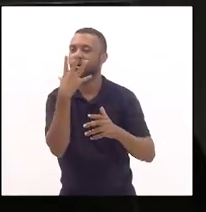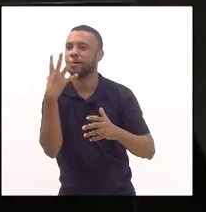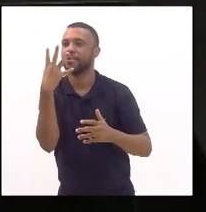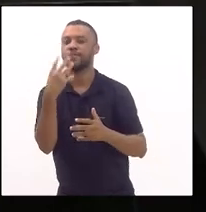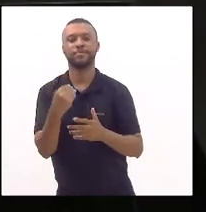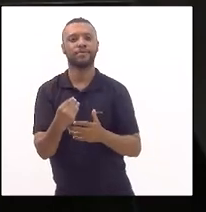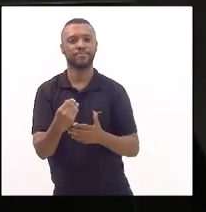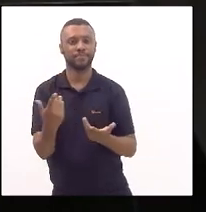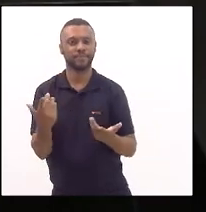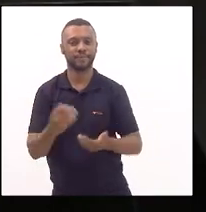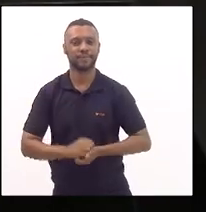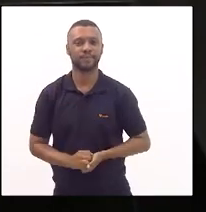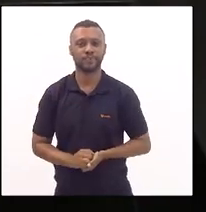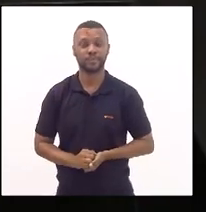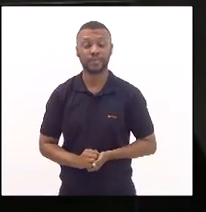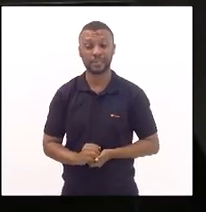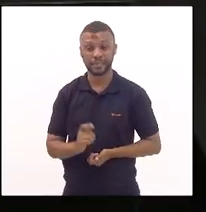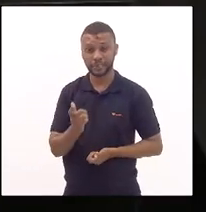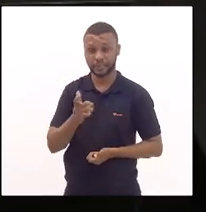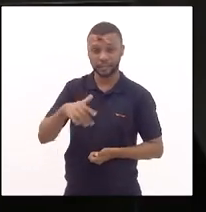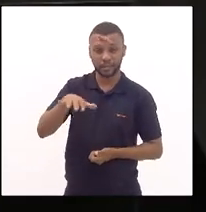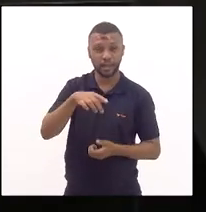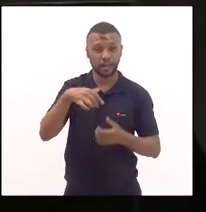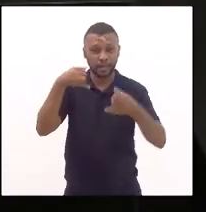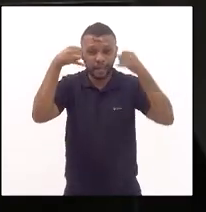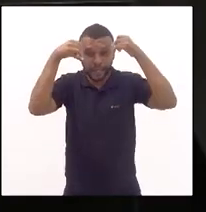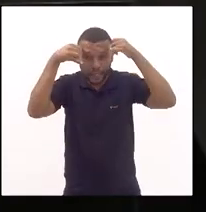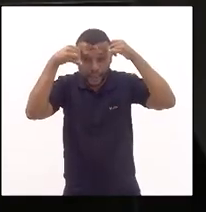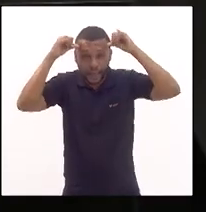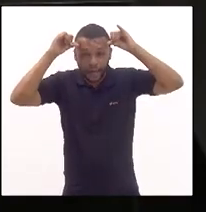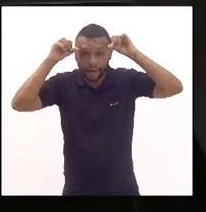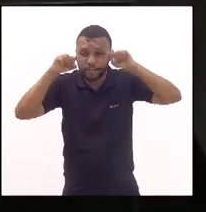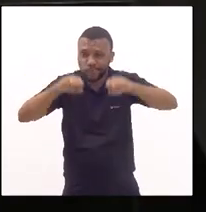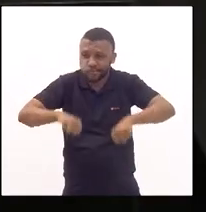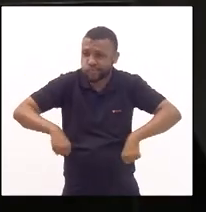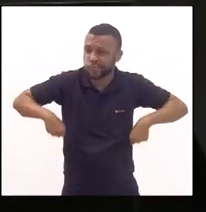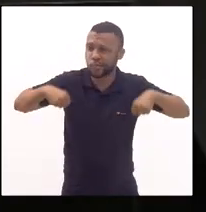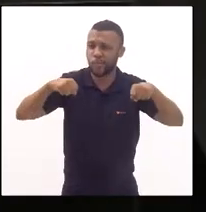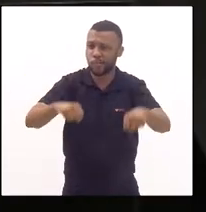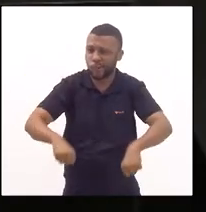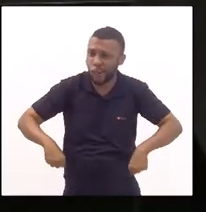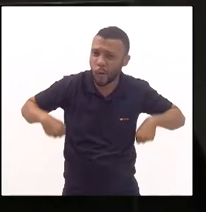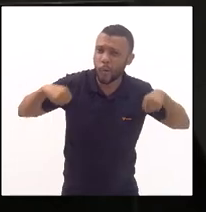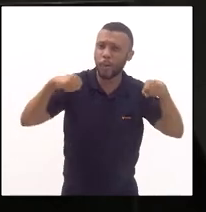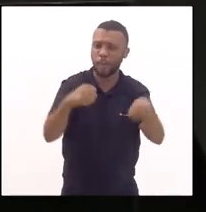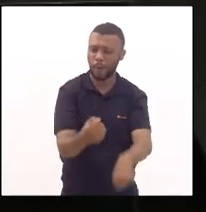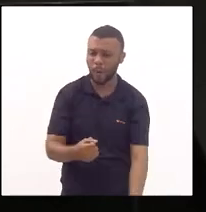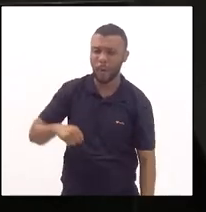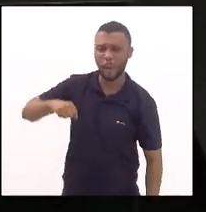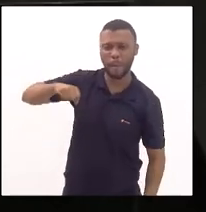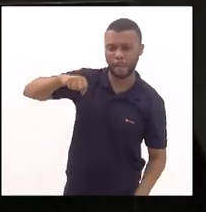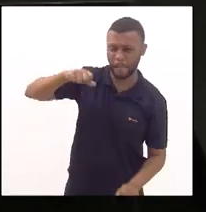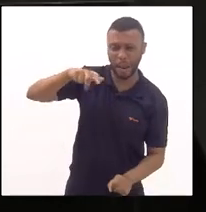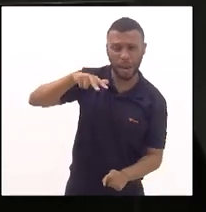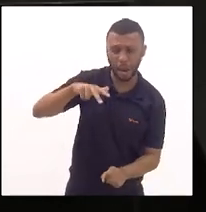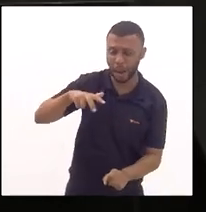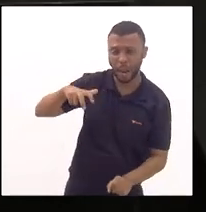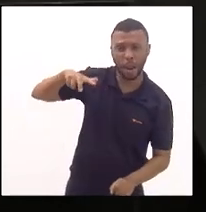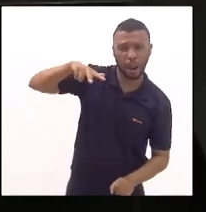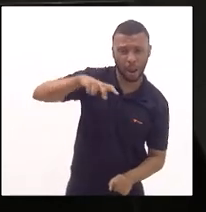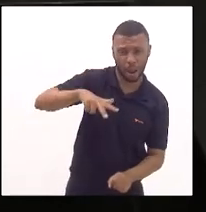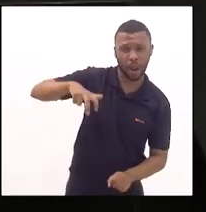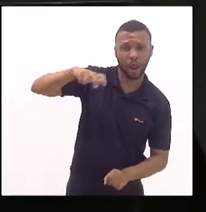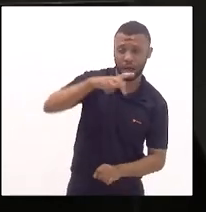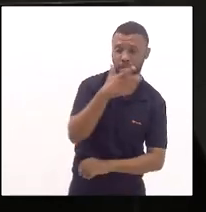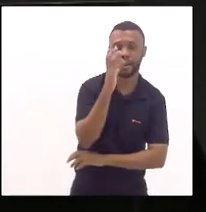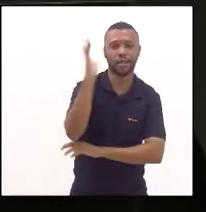aquele cervo correndo na relva, e perto de uma árvore,